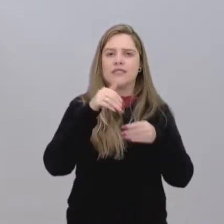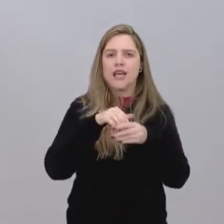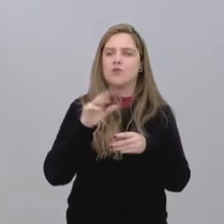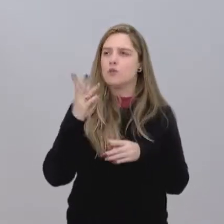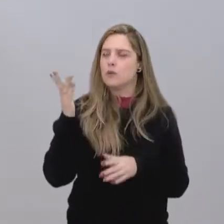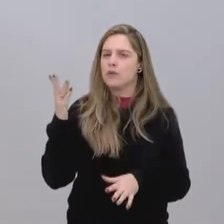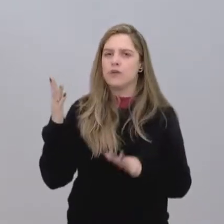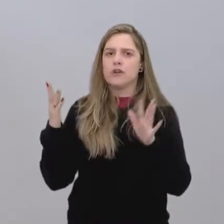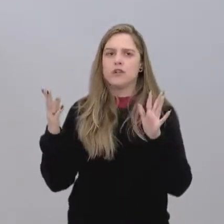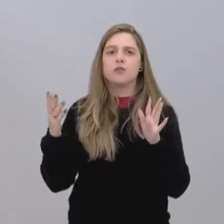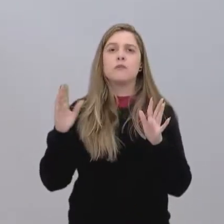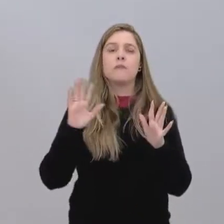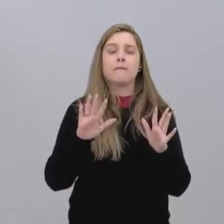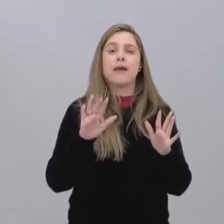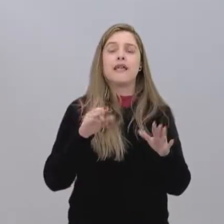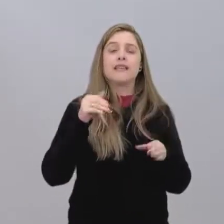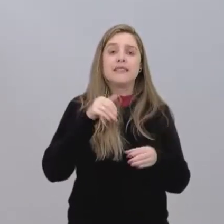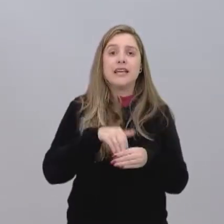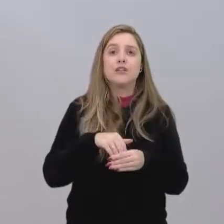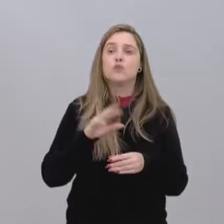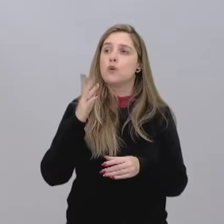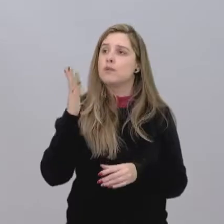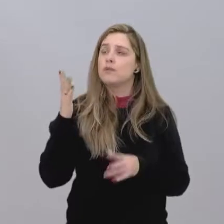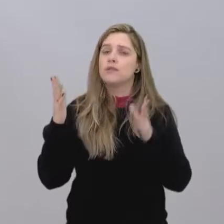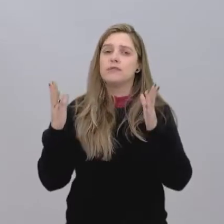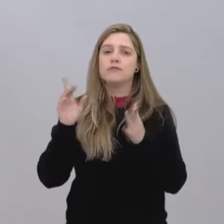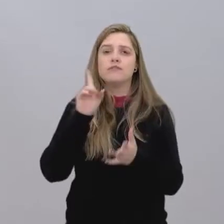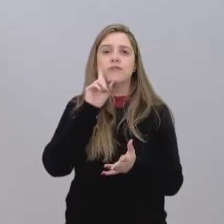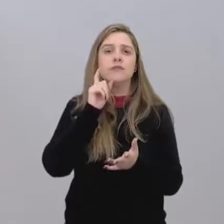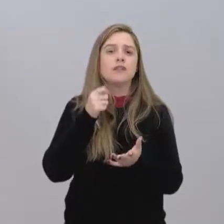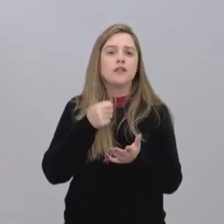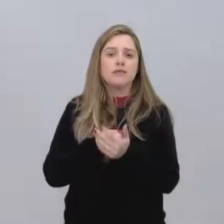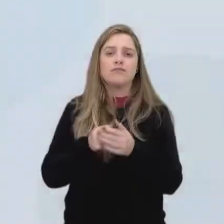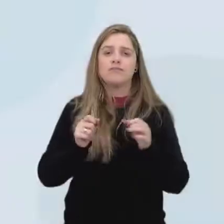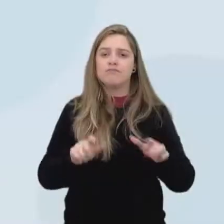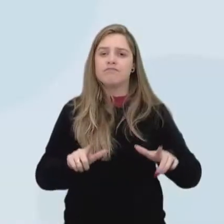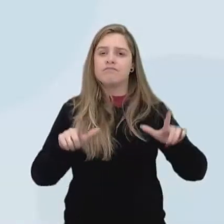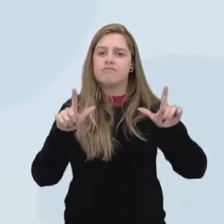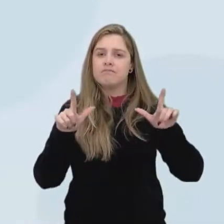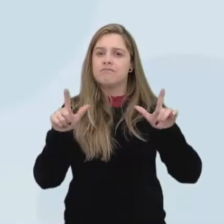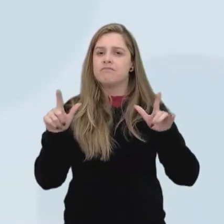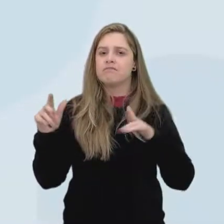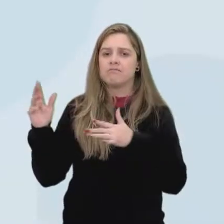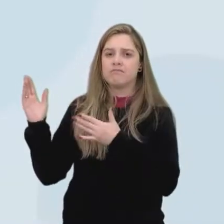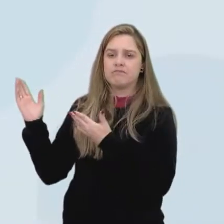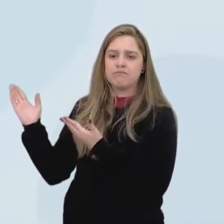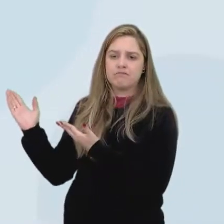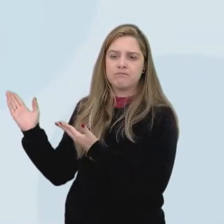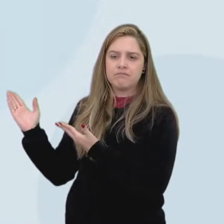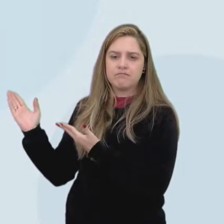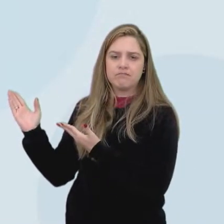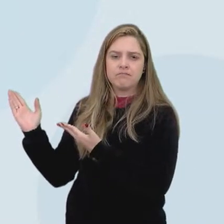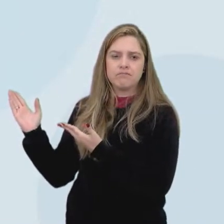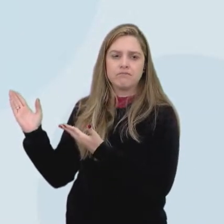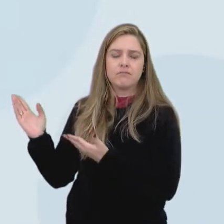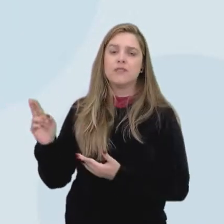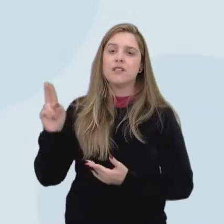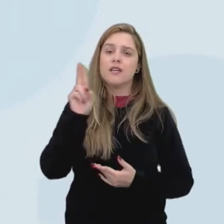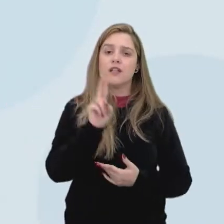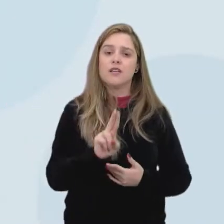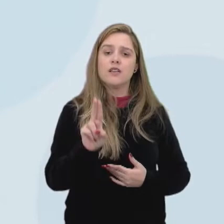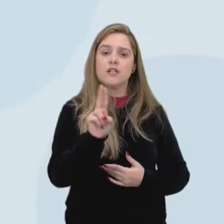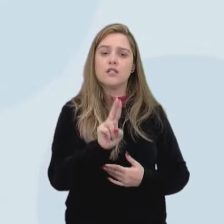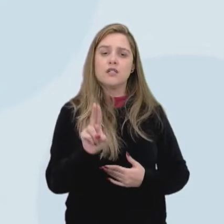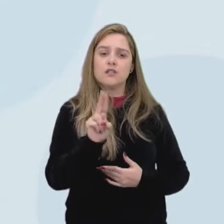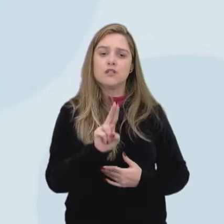urbano. No ambiente rural, vai aparecer aí na tela para vocês, né? Muitos desses agrotóxicos são utilizados aí, olha,